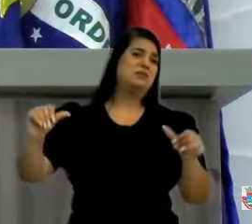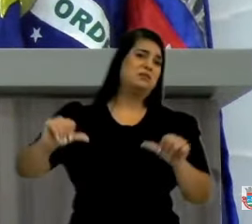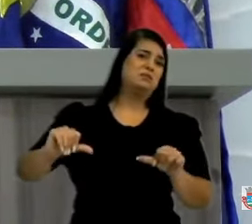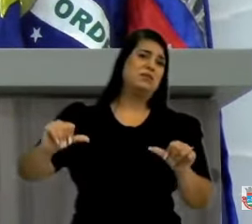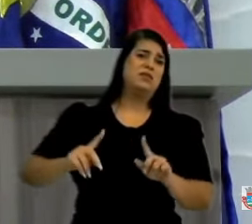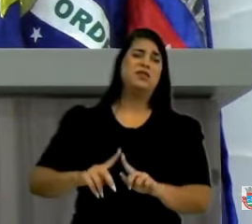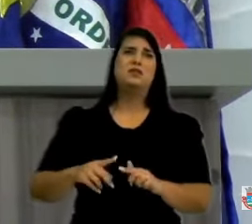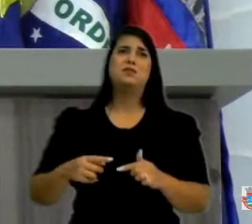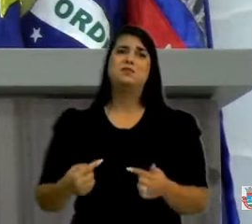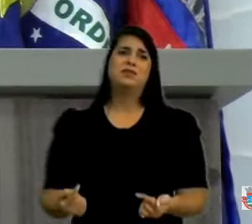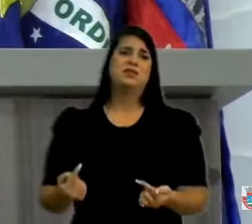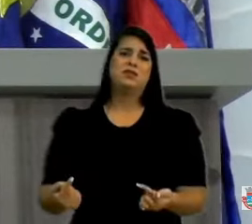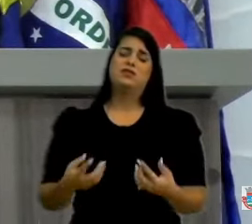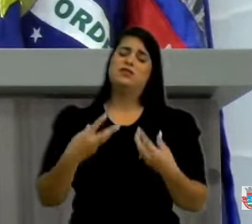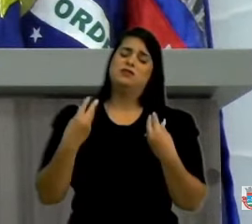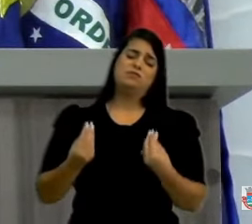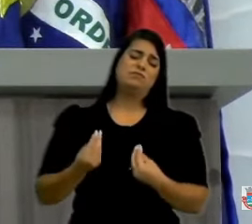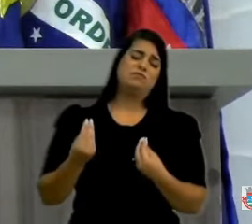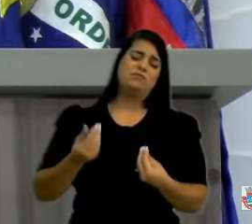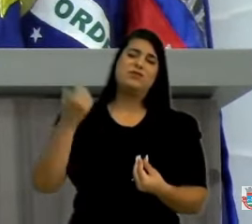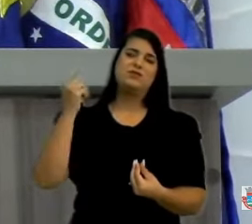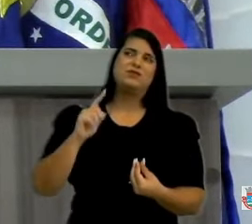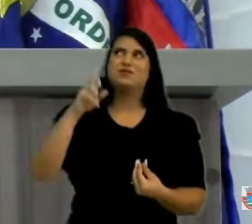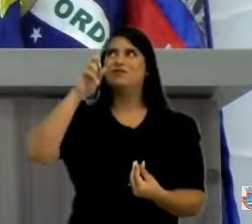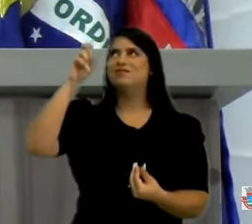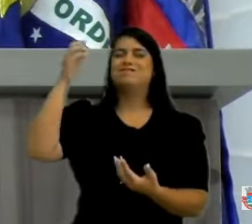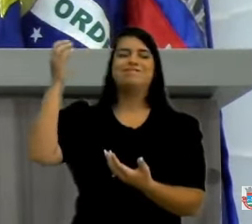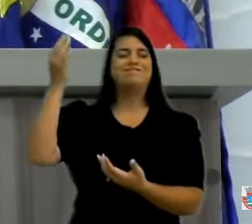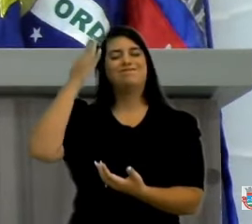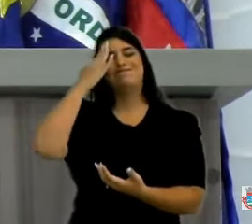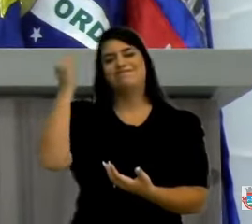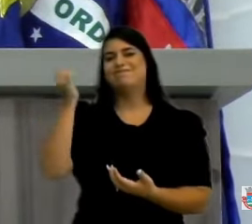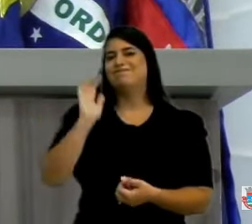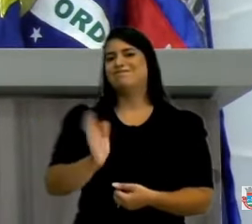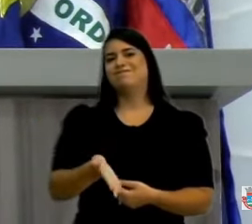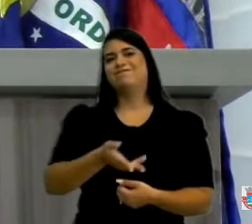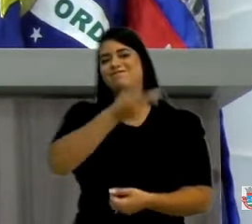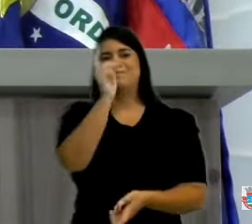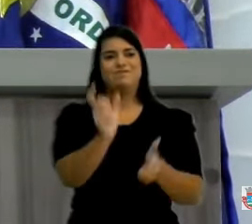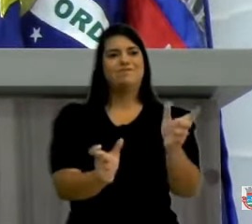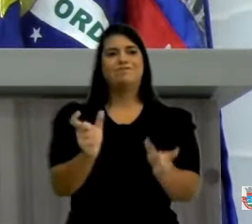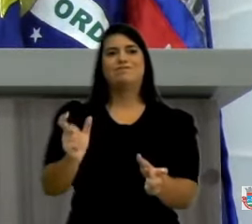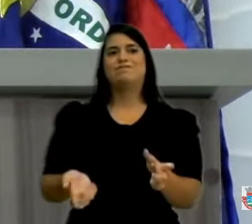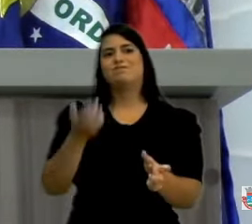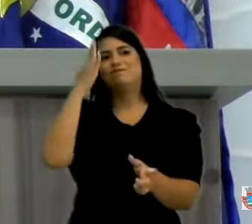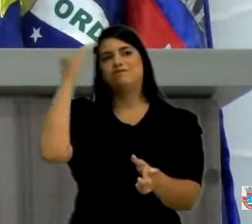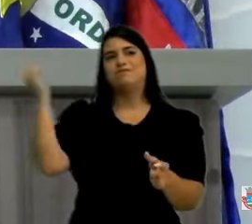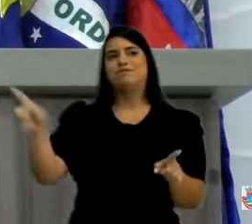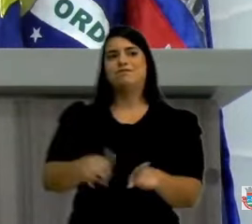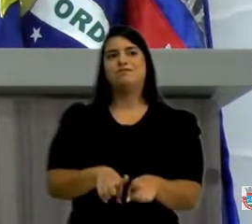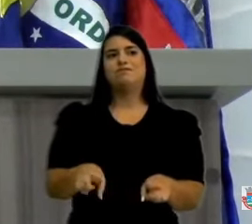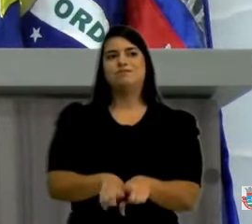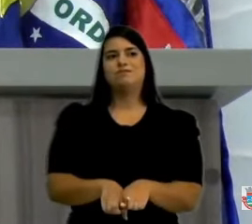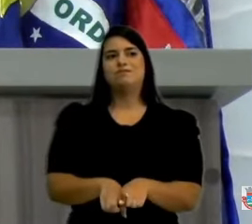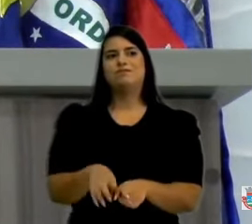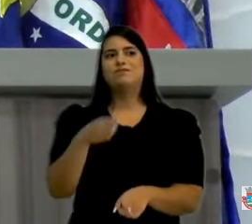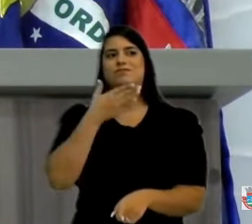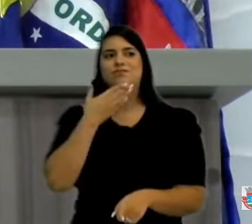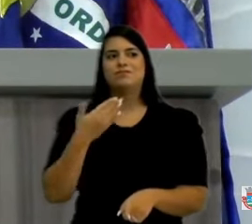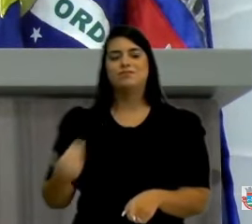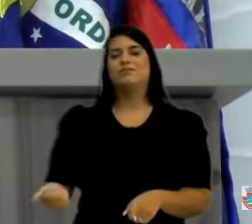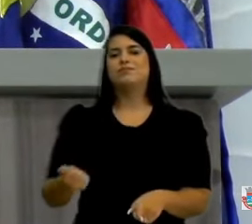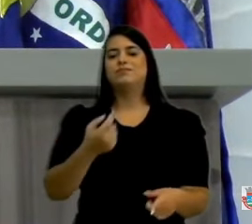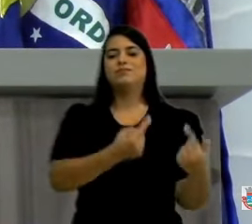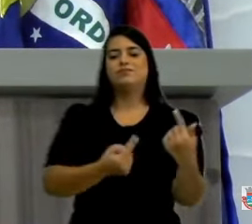minha gente, quem vai ganhar, Deus já sabe. E as pessoas também sabem. As pessoas sabem o que é melhor para eles.